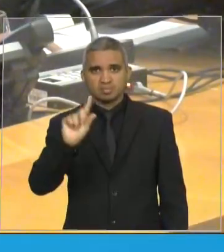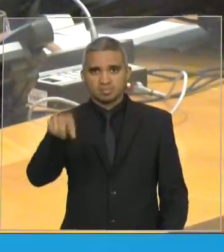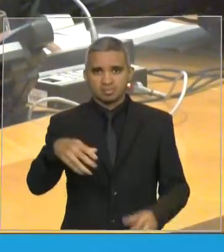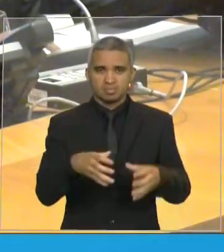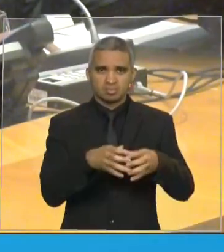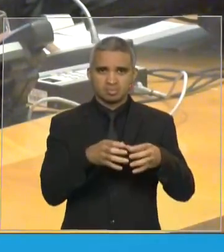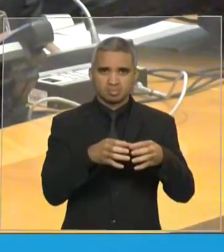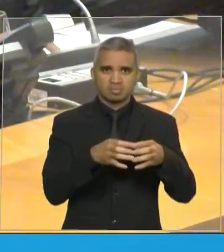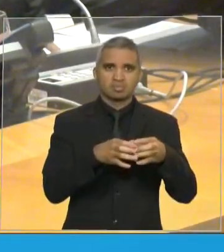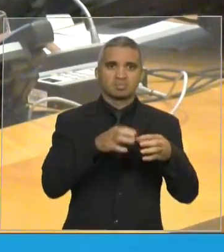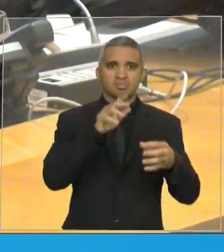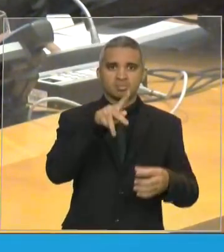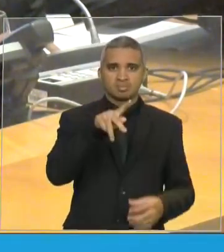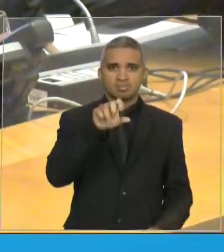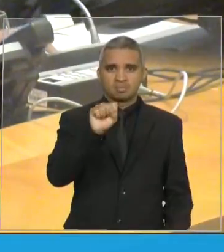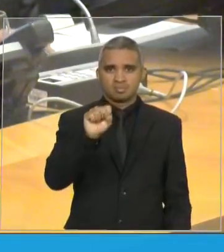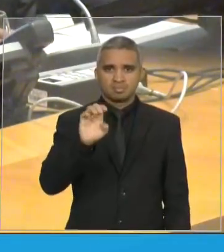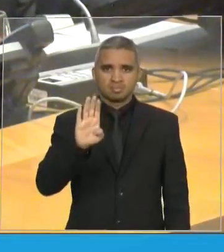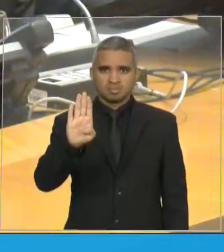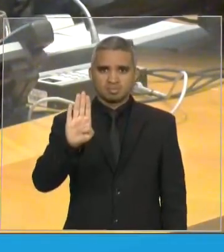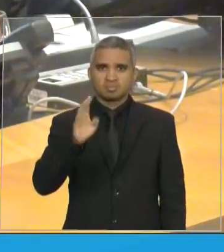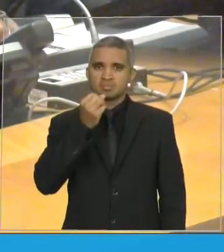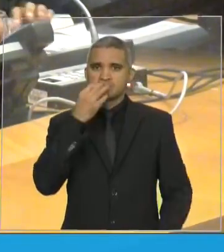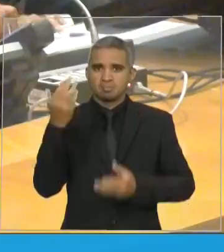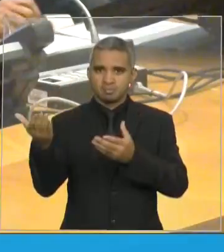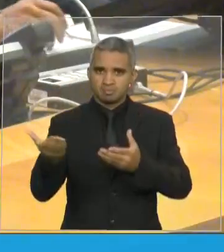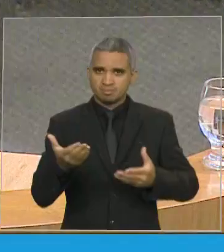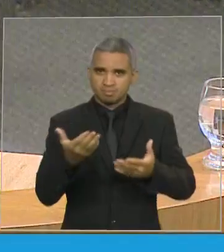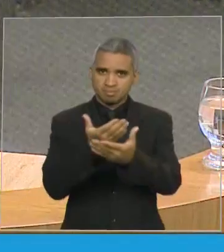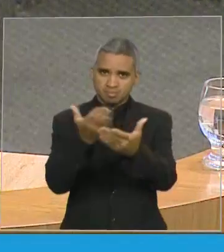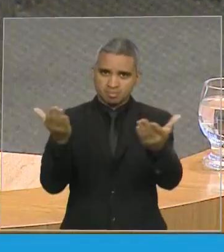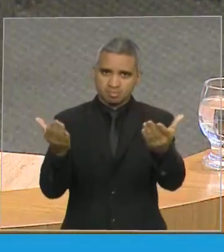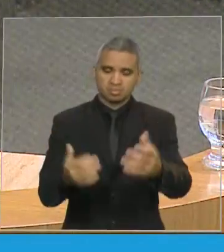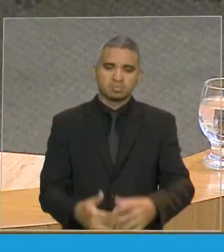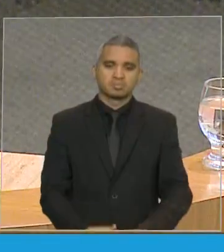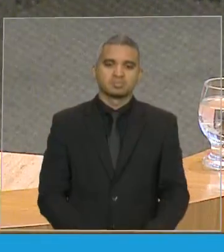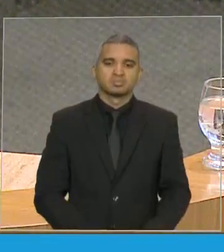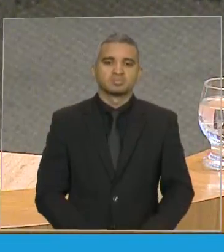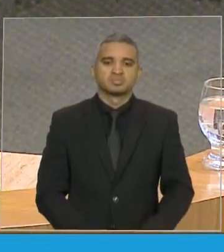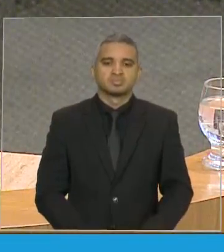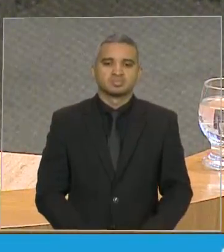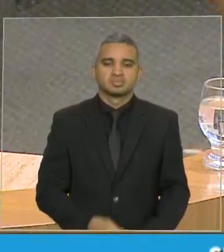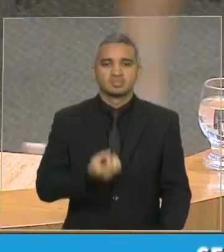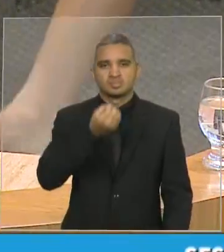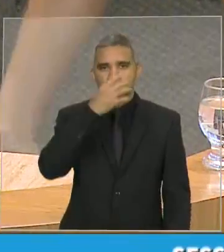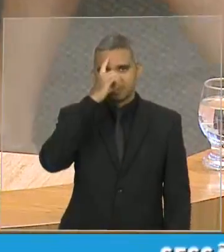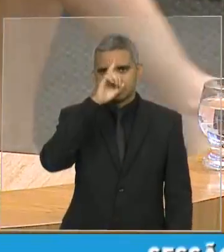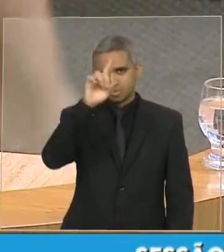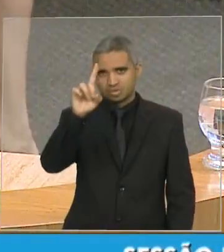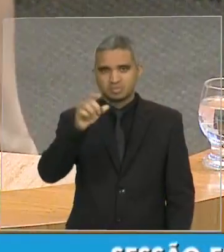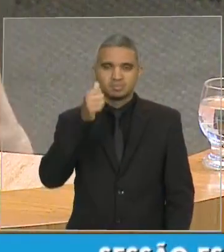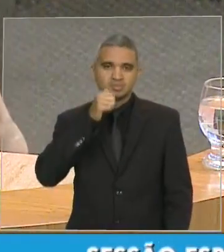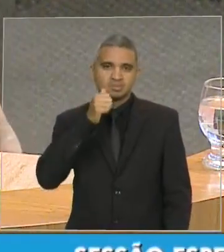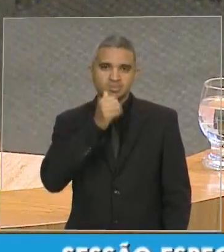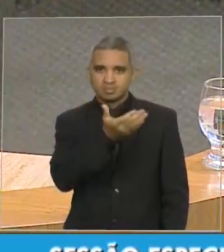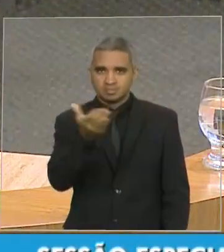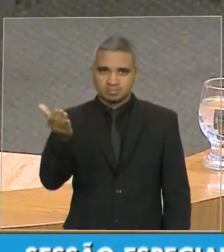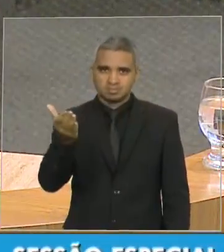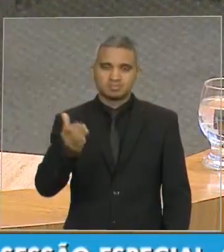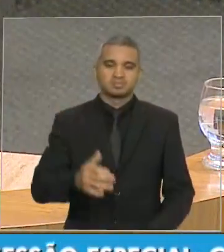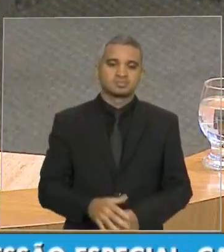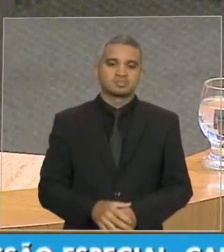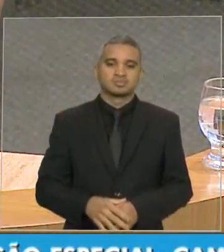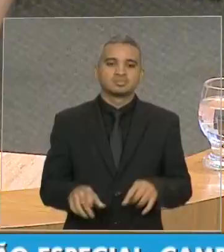Sejam bem-vindas. Bom dia a todas, né, primeiramente, e a